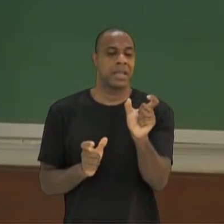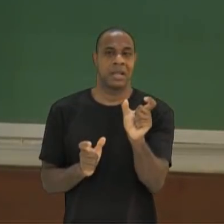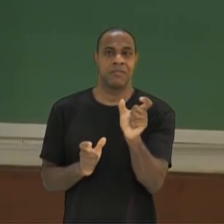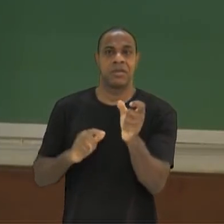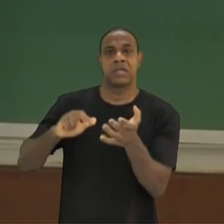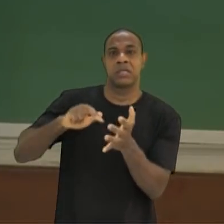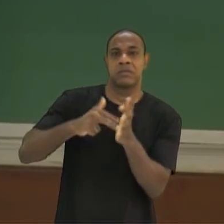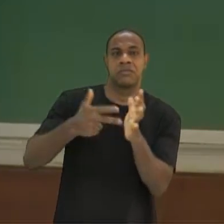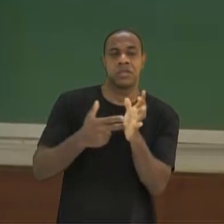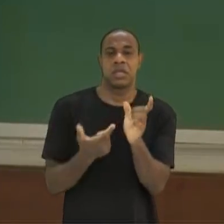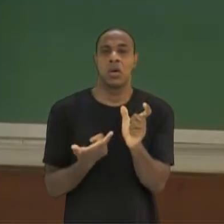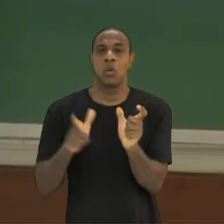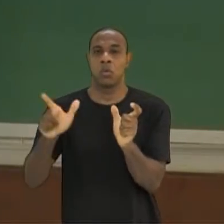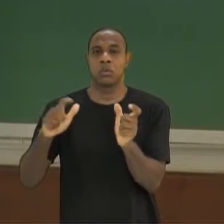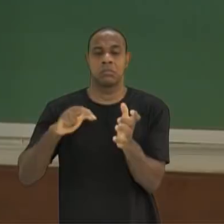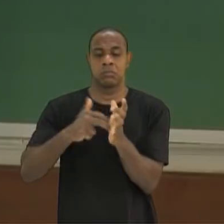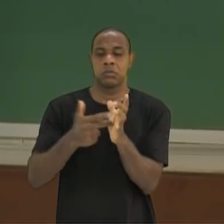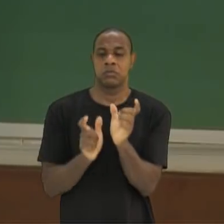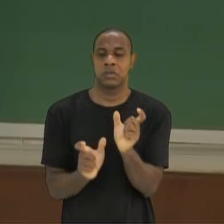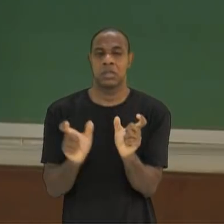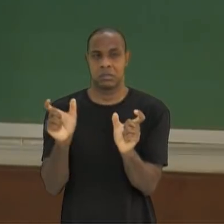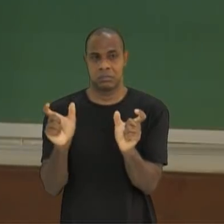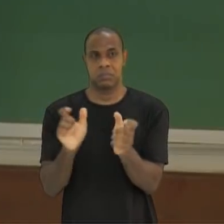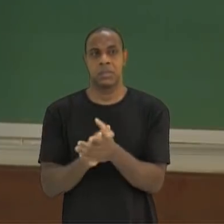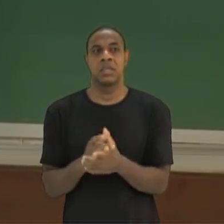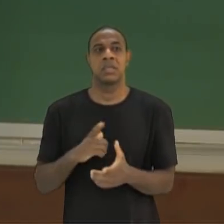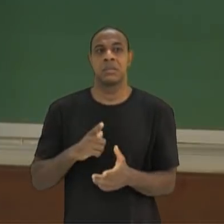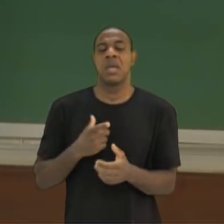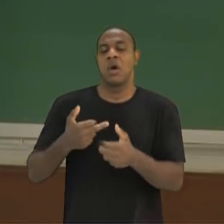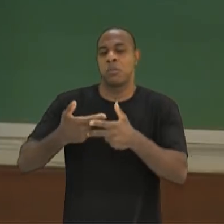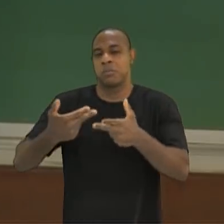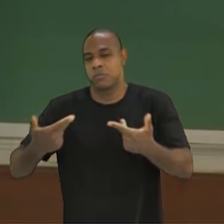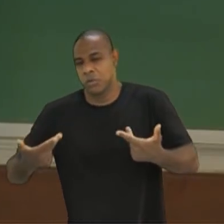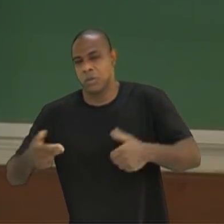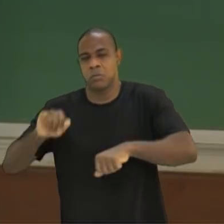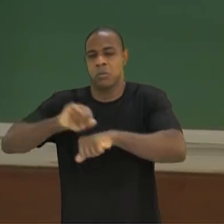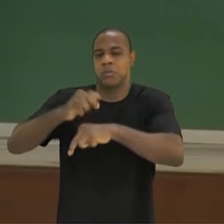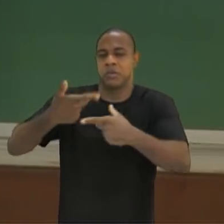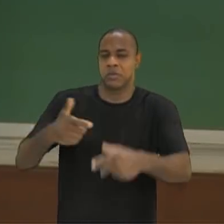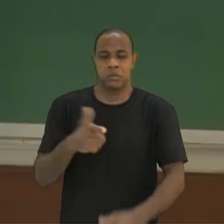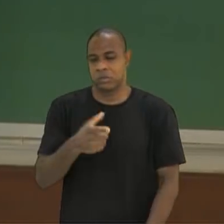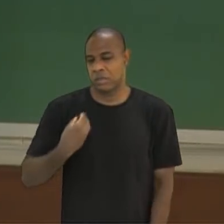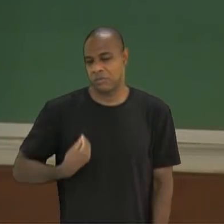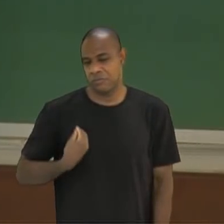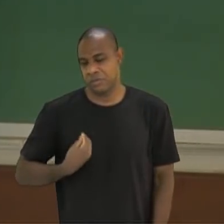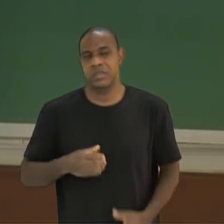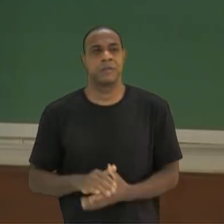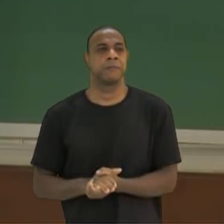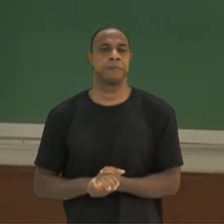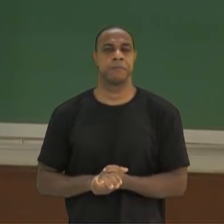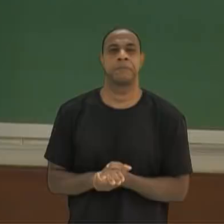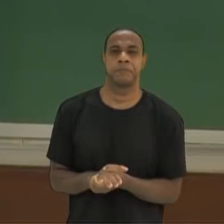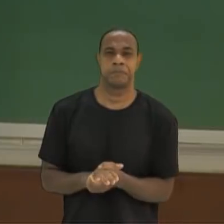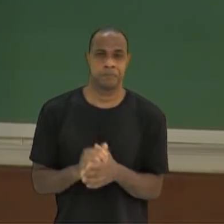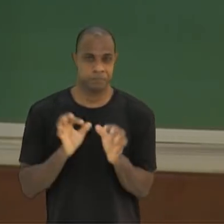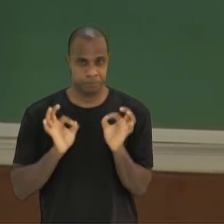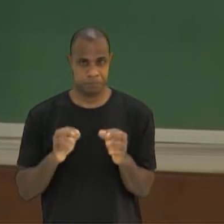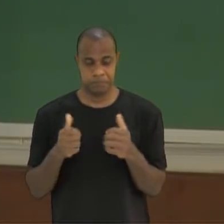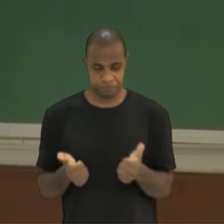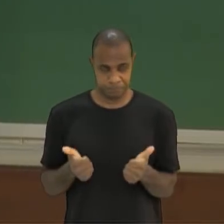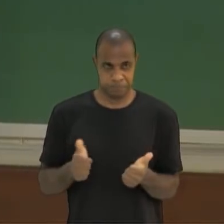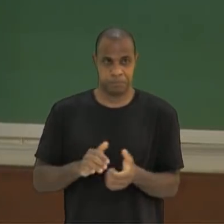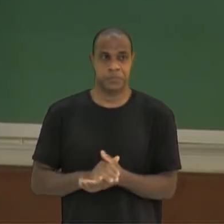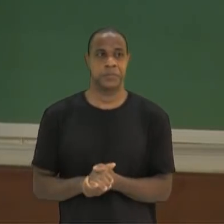a objetos, a seres, a coisas que não têm vida. E horas não têm vida, né? Não tem como horas engolir alguém, certo? Muito menos